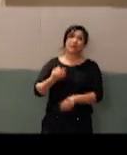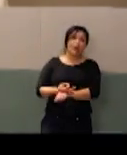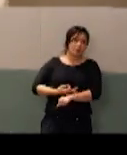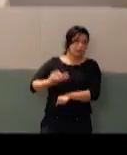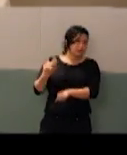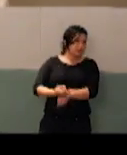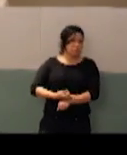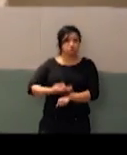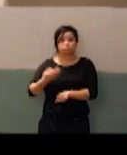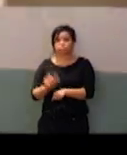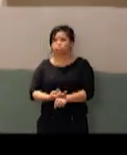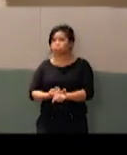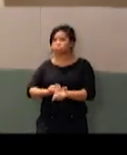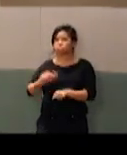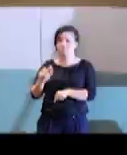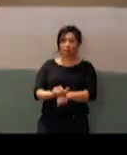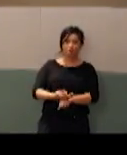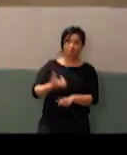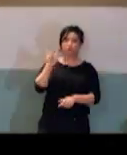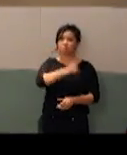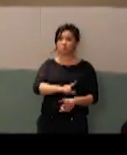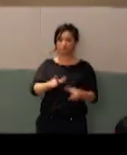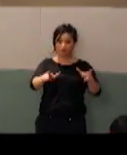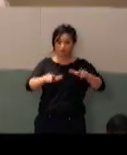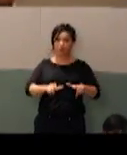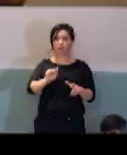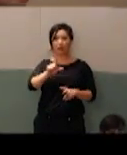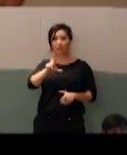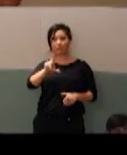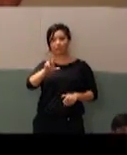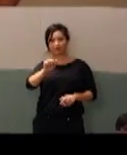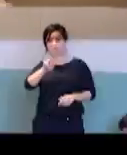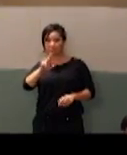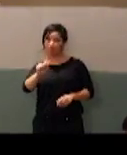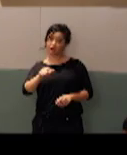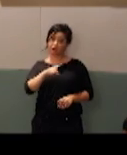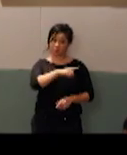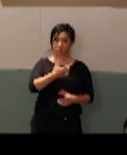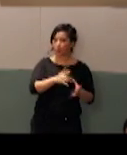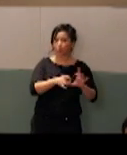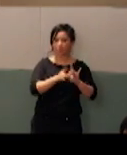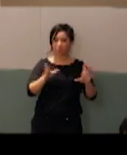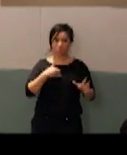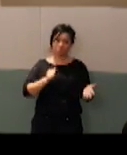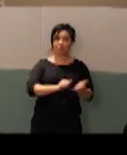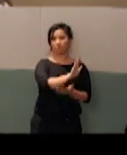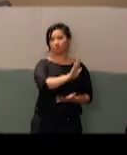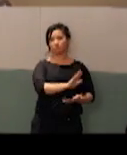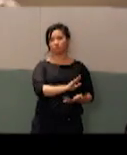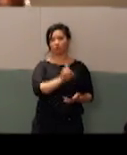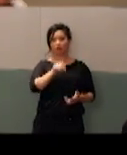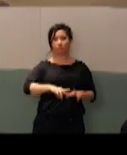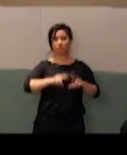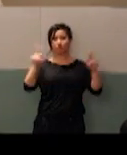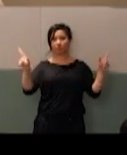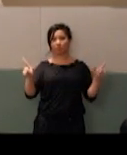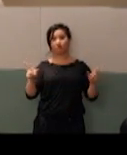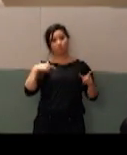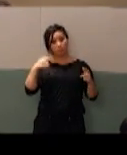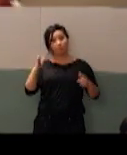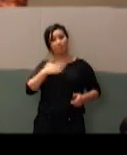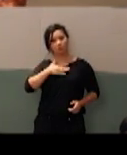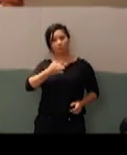eu demitia o responsável. O meu governo tinha comando. Essa é a diferença. Eu acho fundamental que Brasília volte a